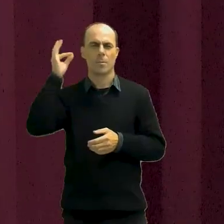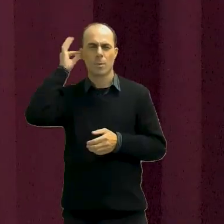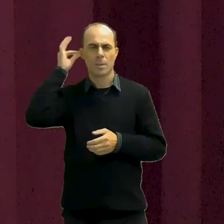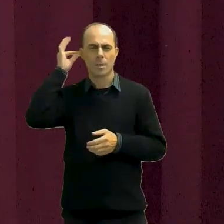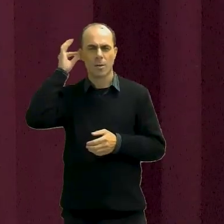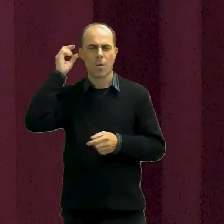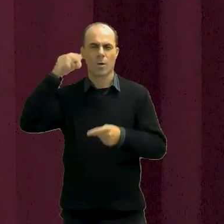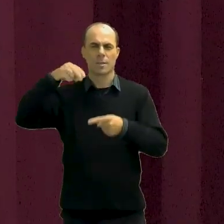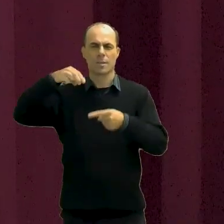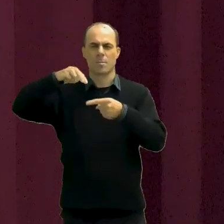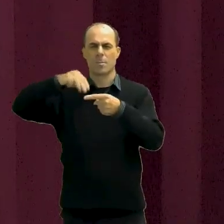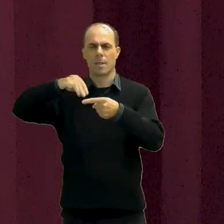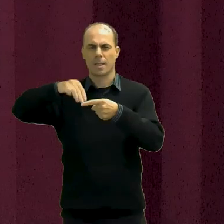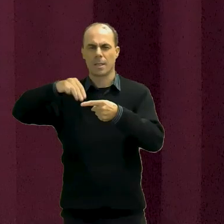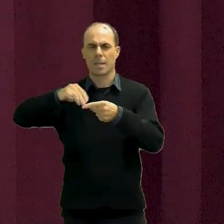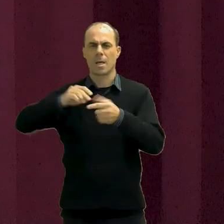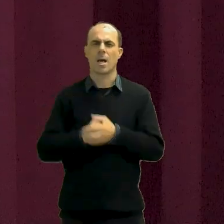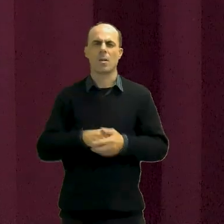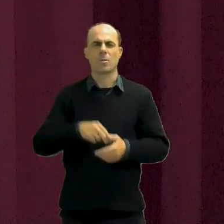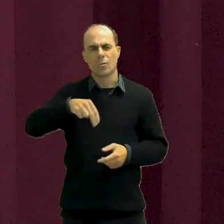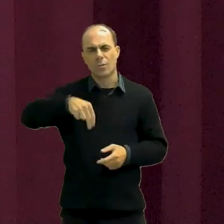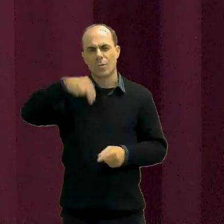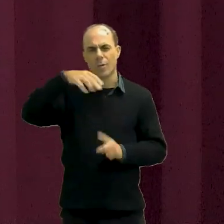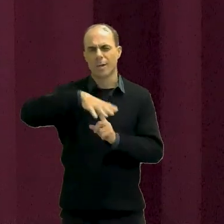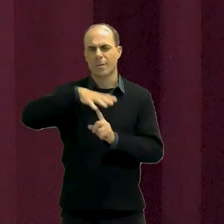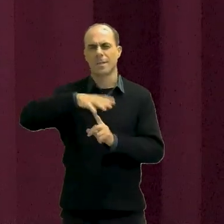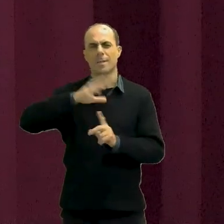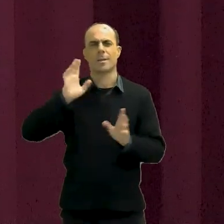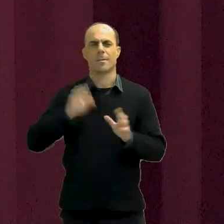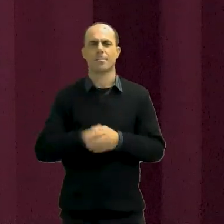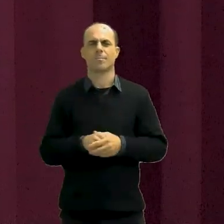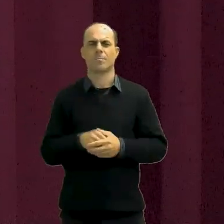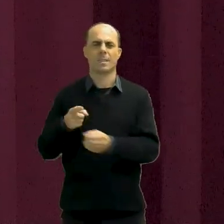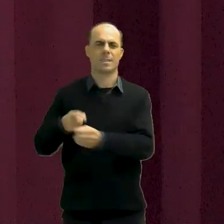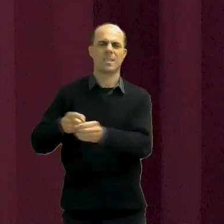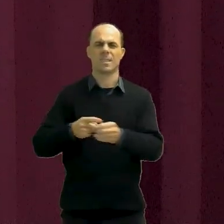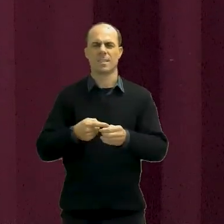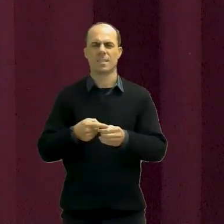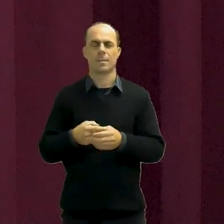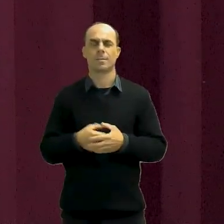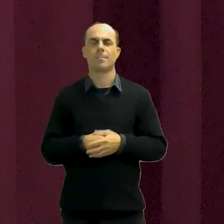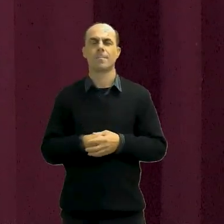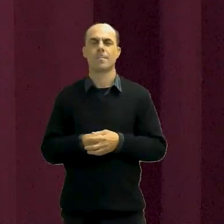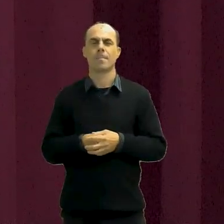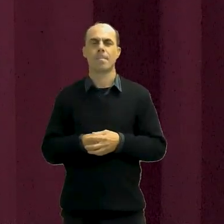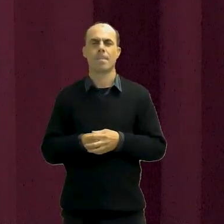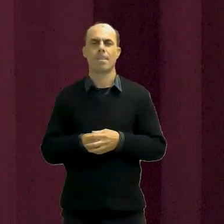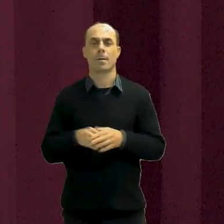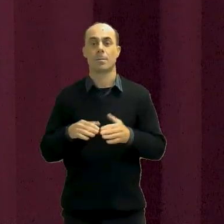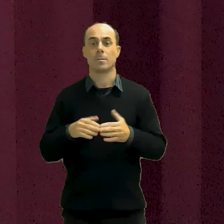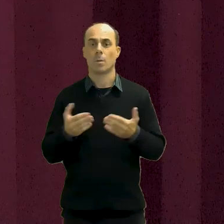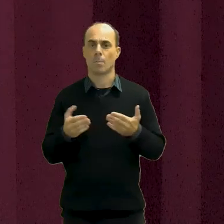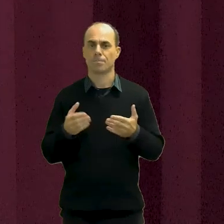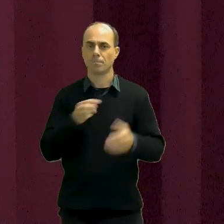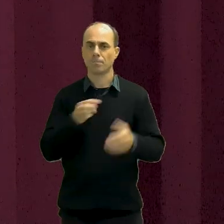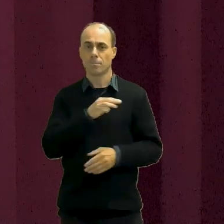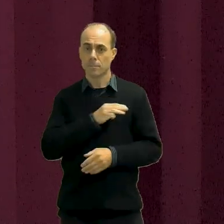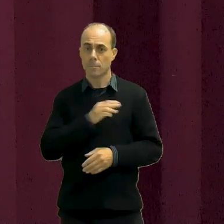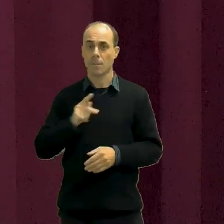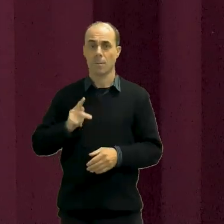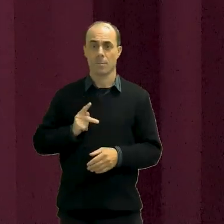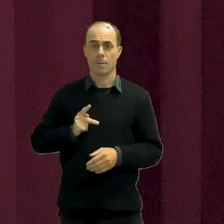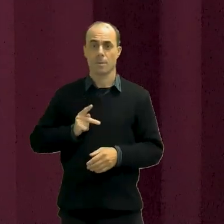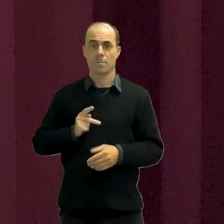você tem Palotina você tem em várias cidades então Eh o Ministério Público efetivamente